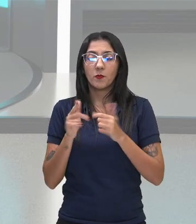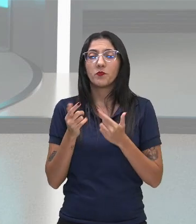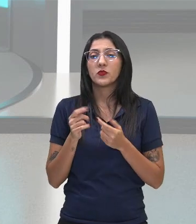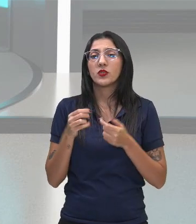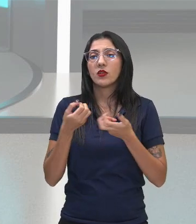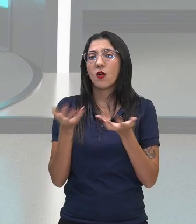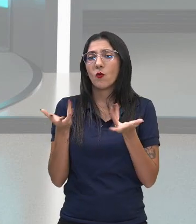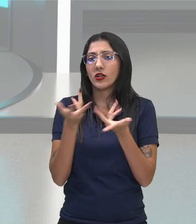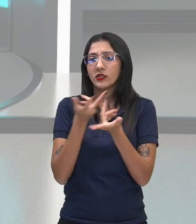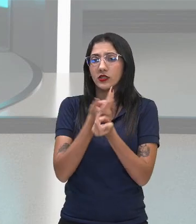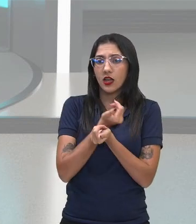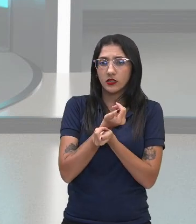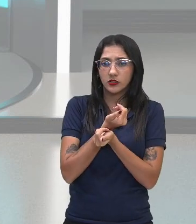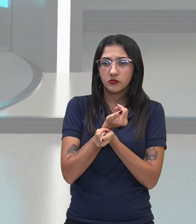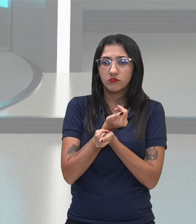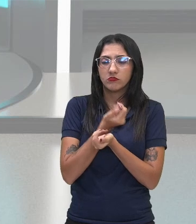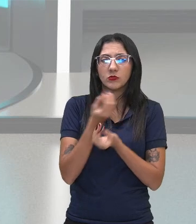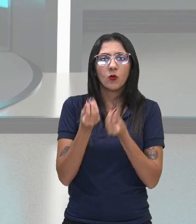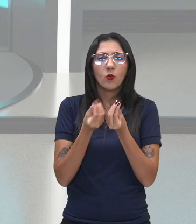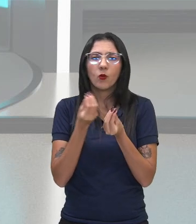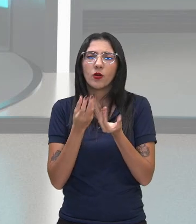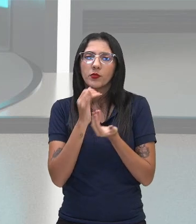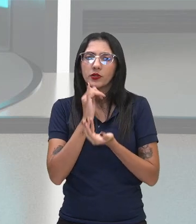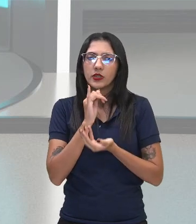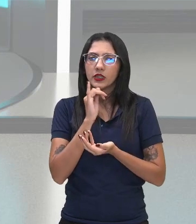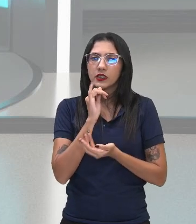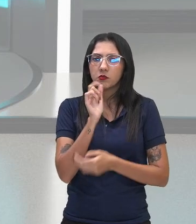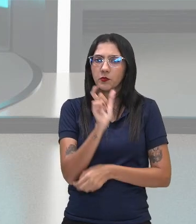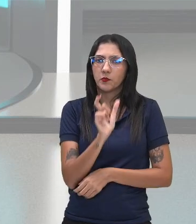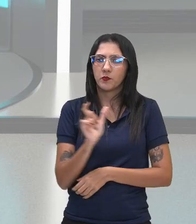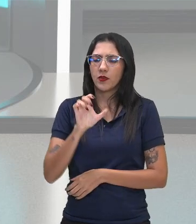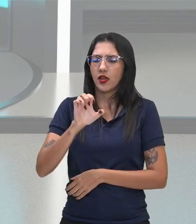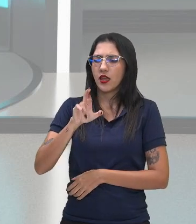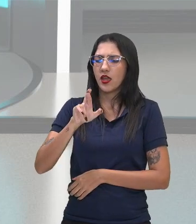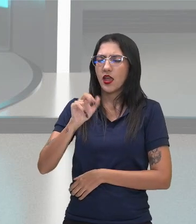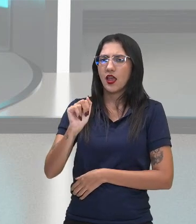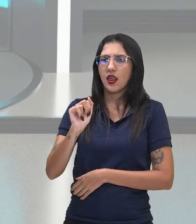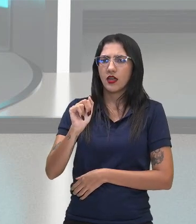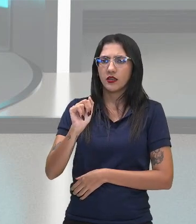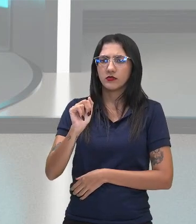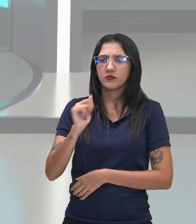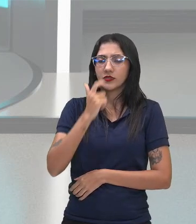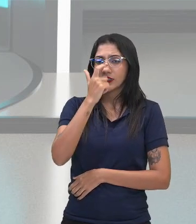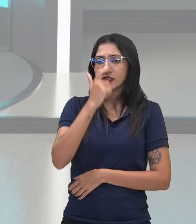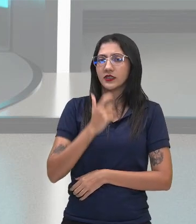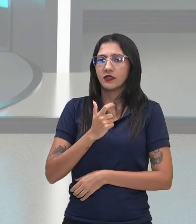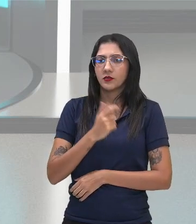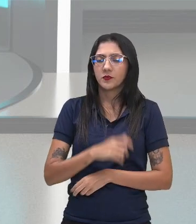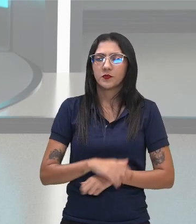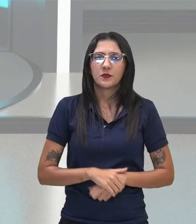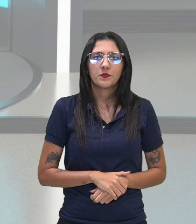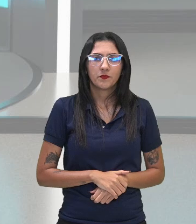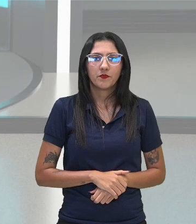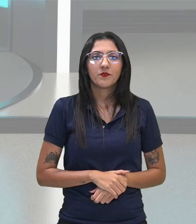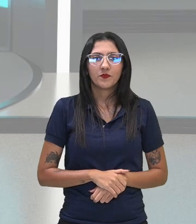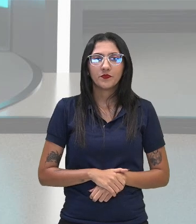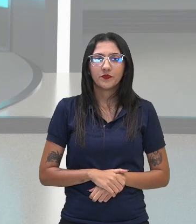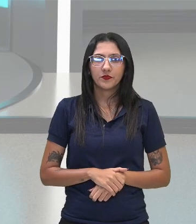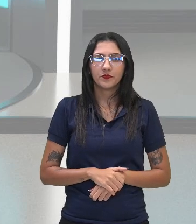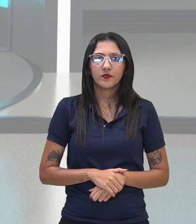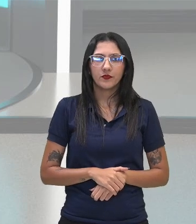qualidade ou estado, como é o exemplo do verbo era, que é do verbo ser. Então, tinha os olhos